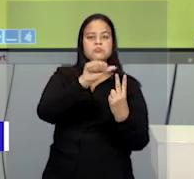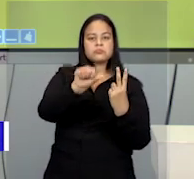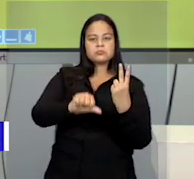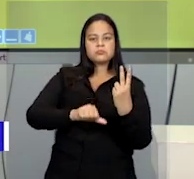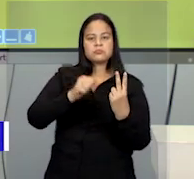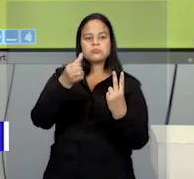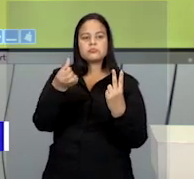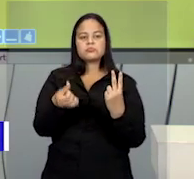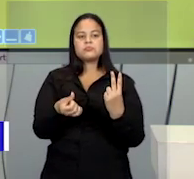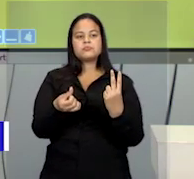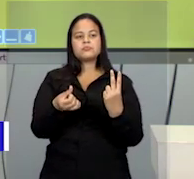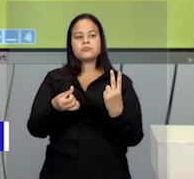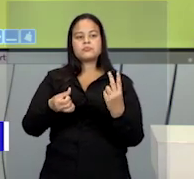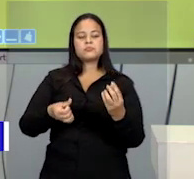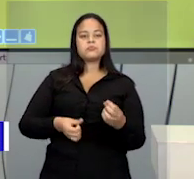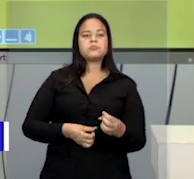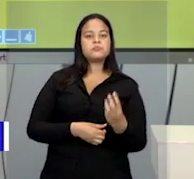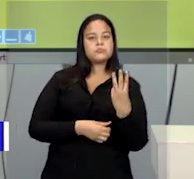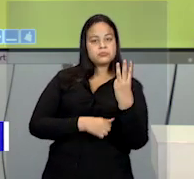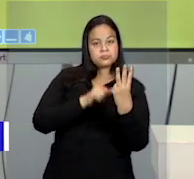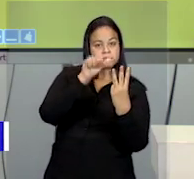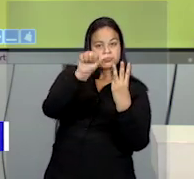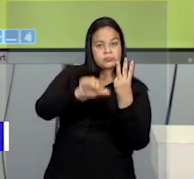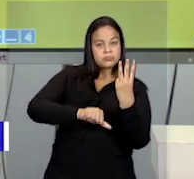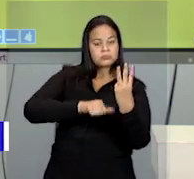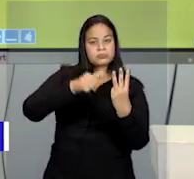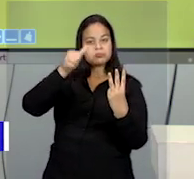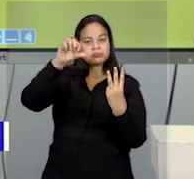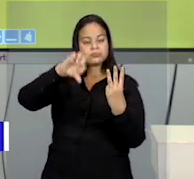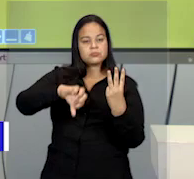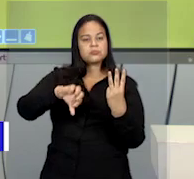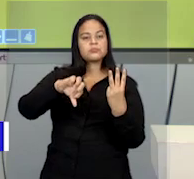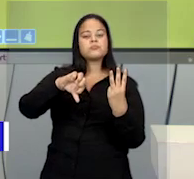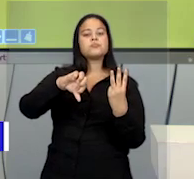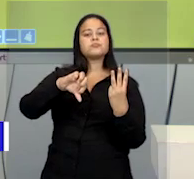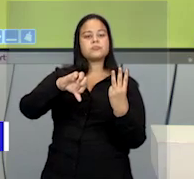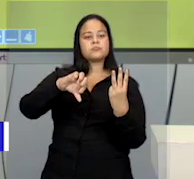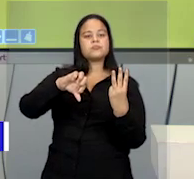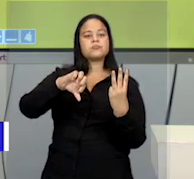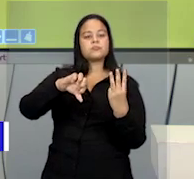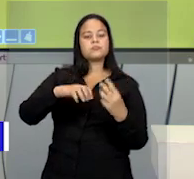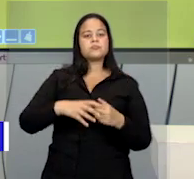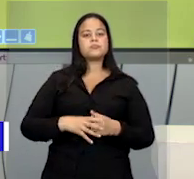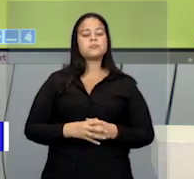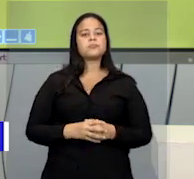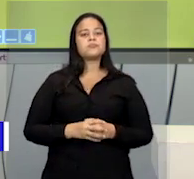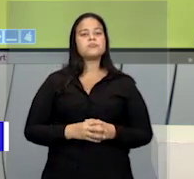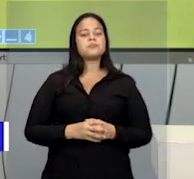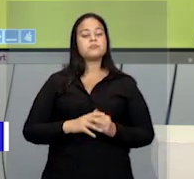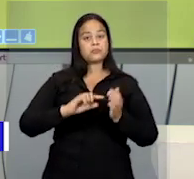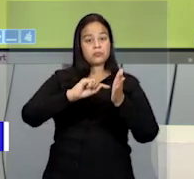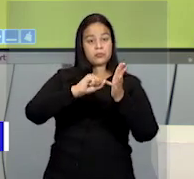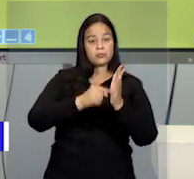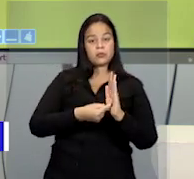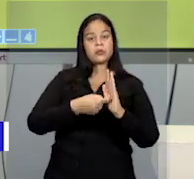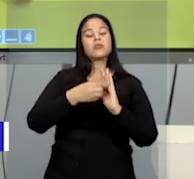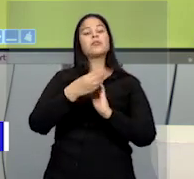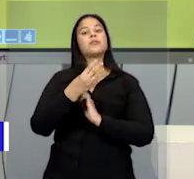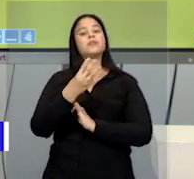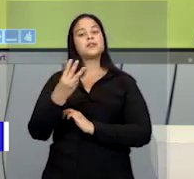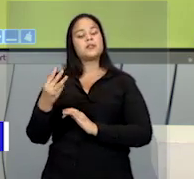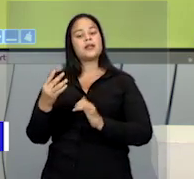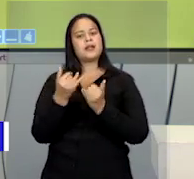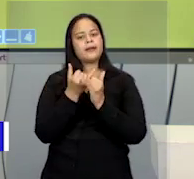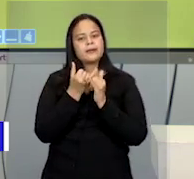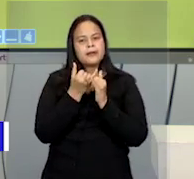6. Aqui é 3, vira 9. Vira 9. Multipliquei por 3, eu multiplico a